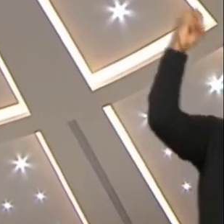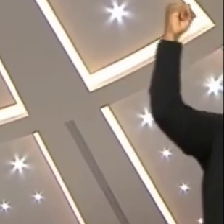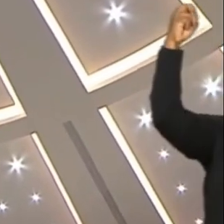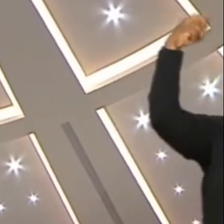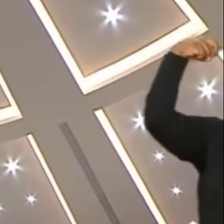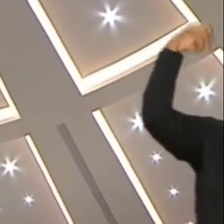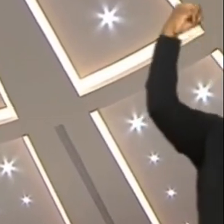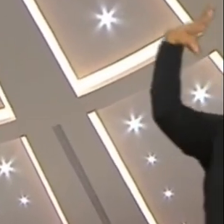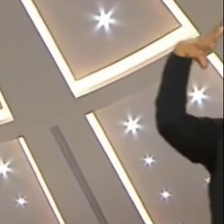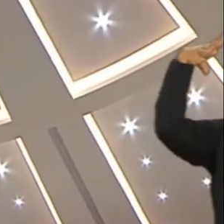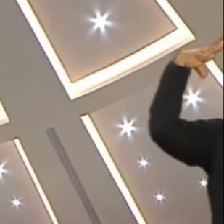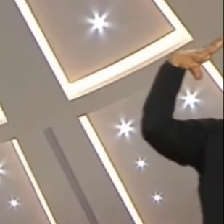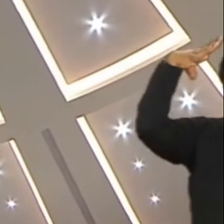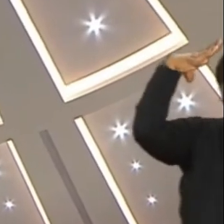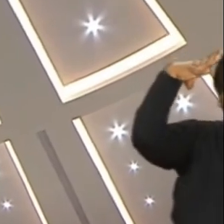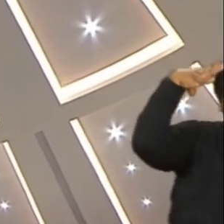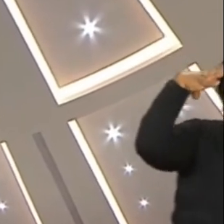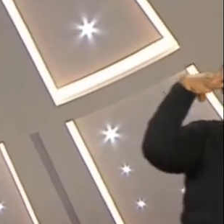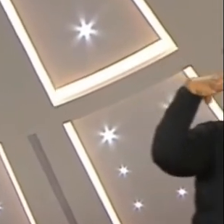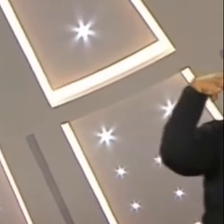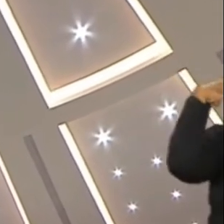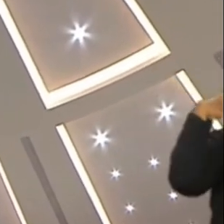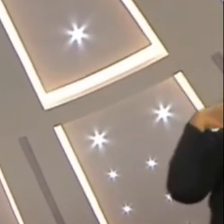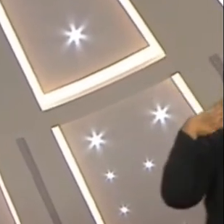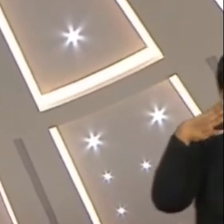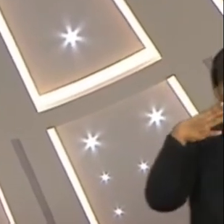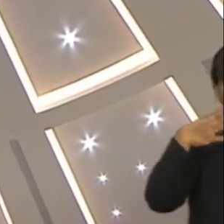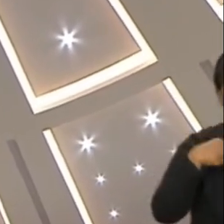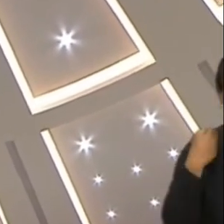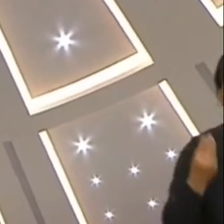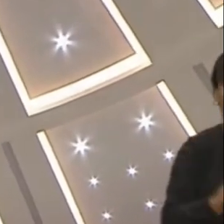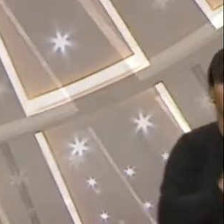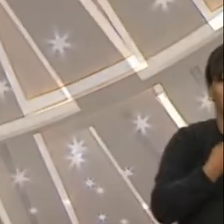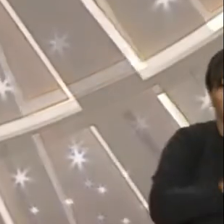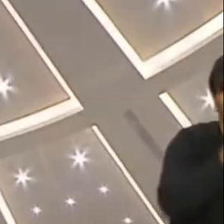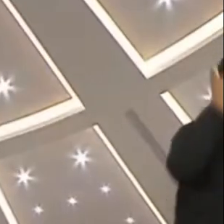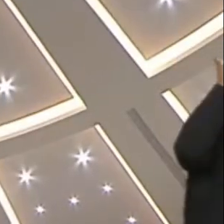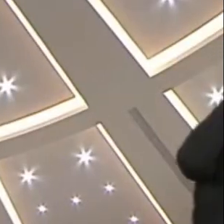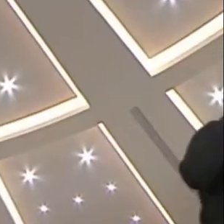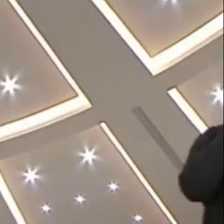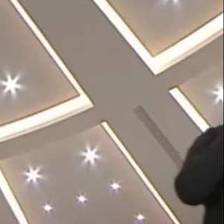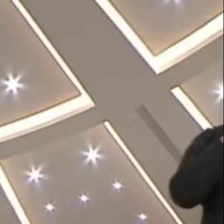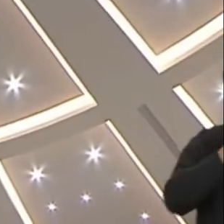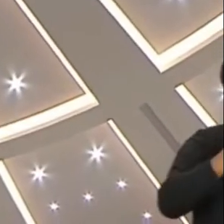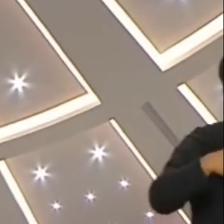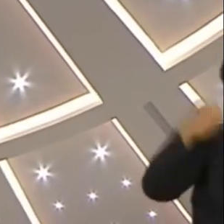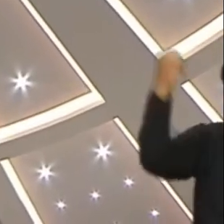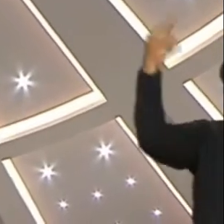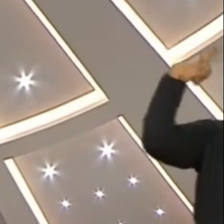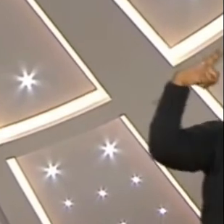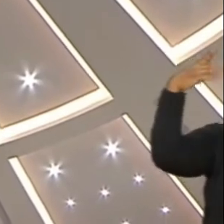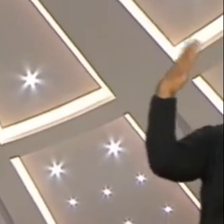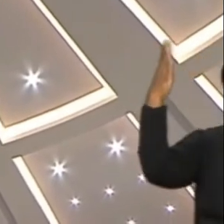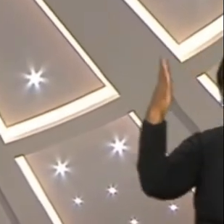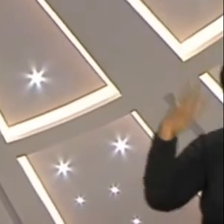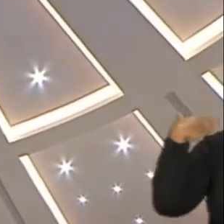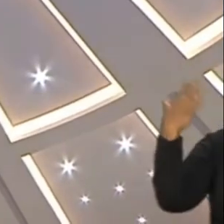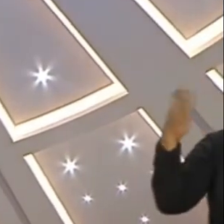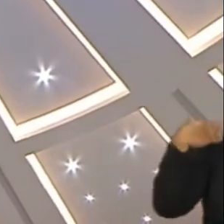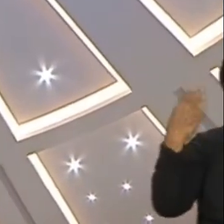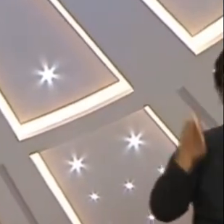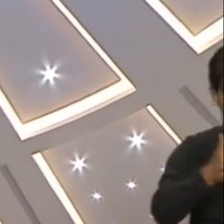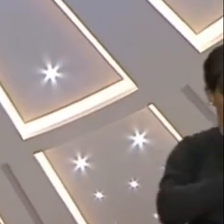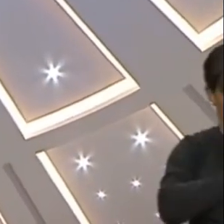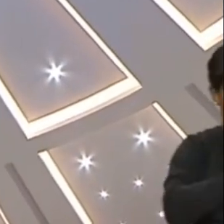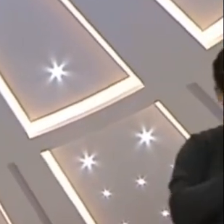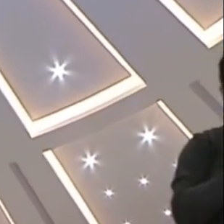seu olhar. A fonte em meu ser. O sol que me aquece. É teu